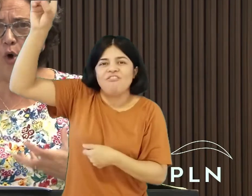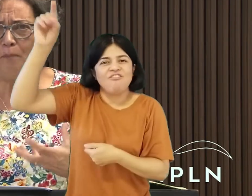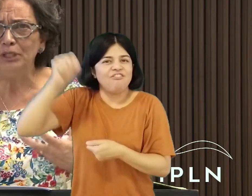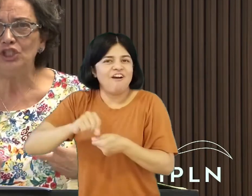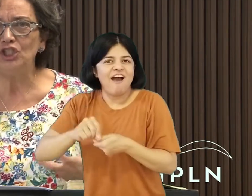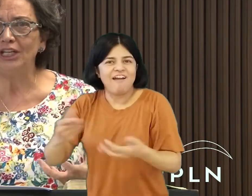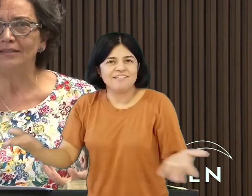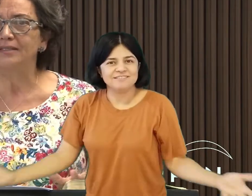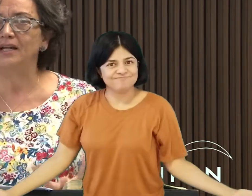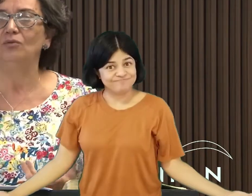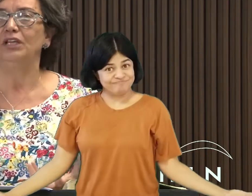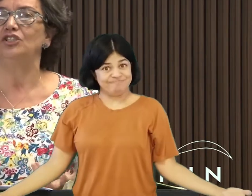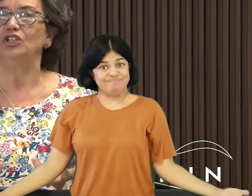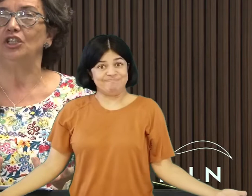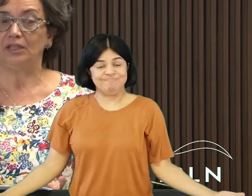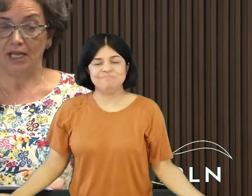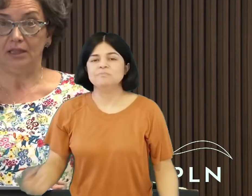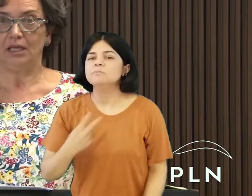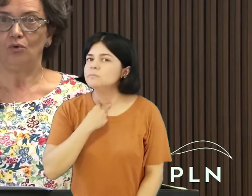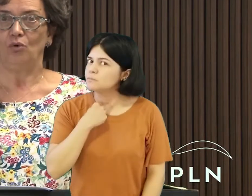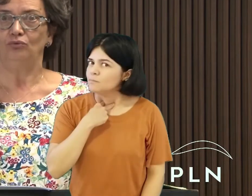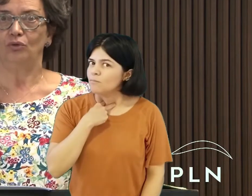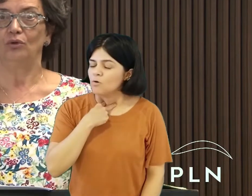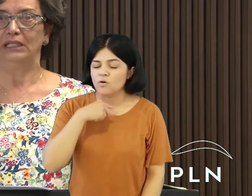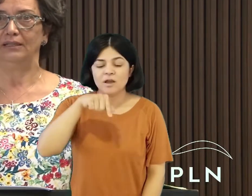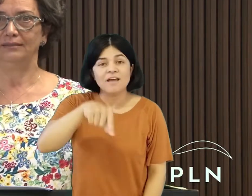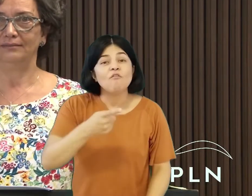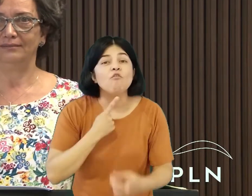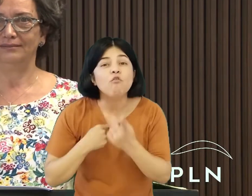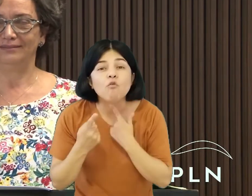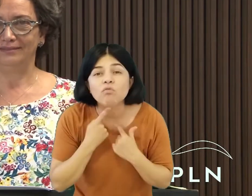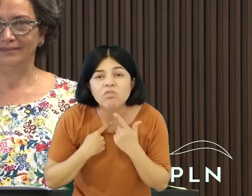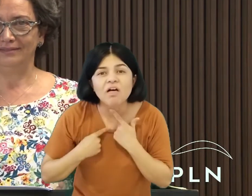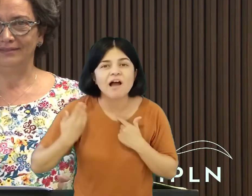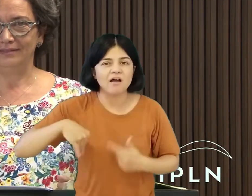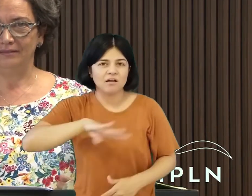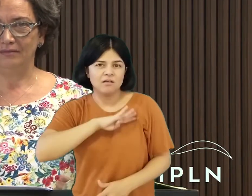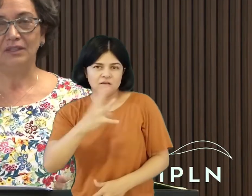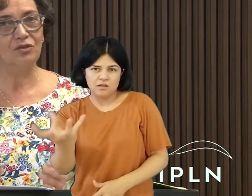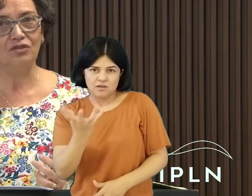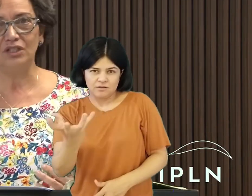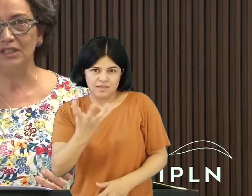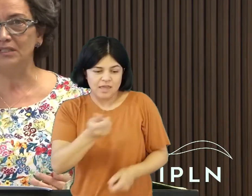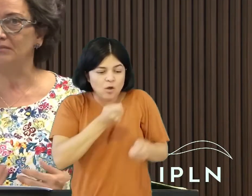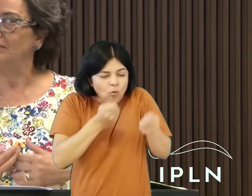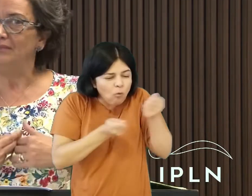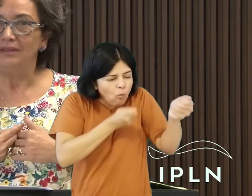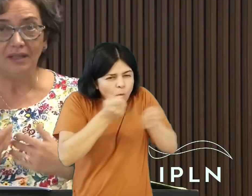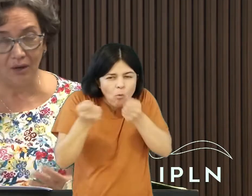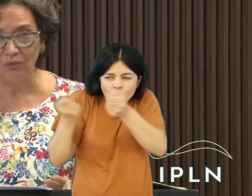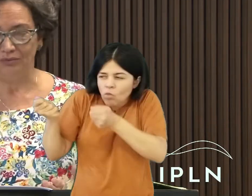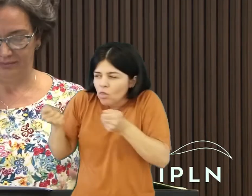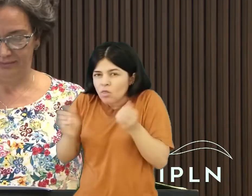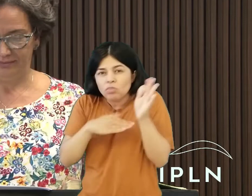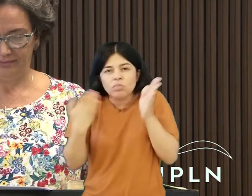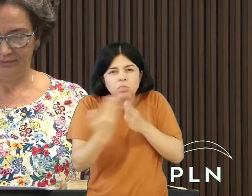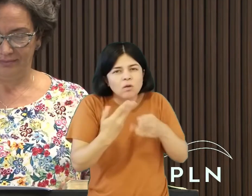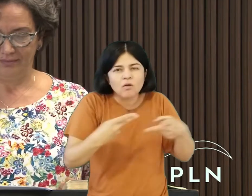Essa obstinação que a gente tem em ter o controle. Deus diz